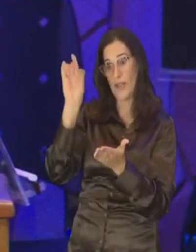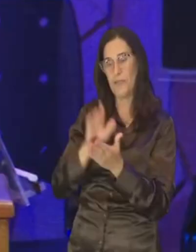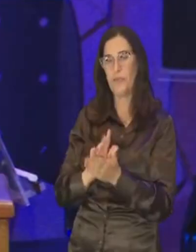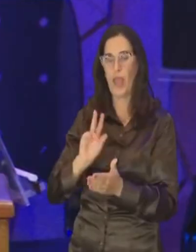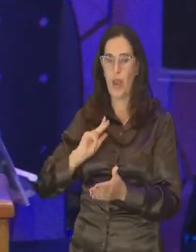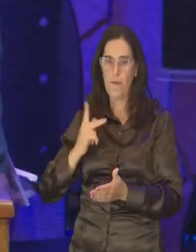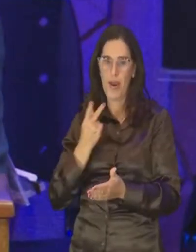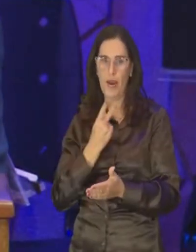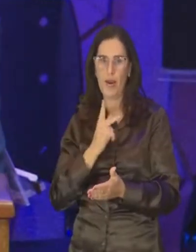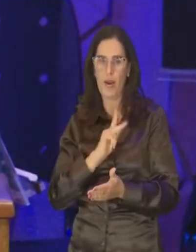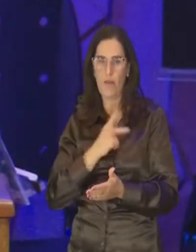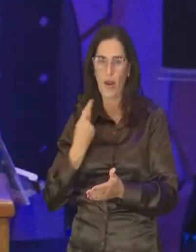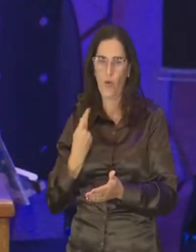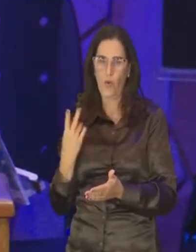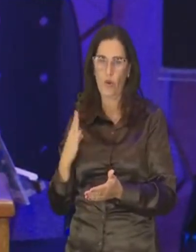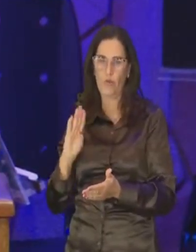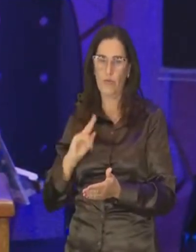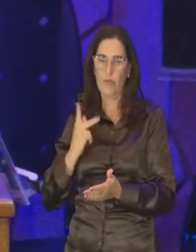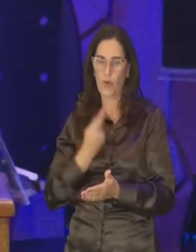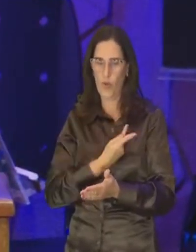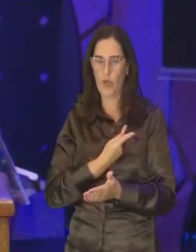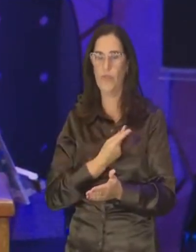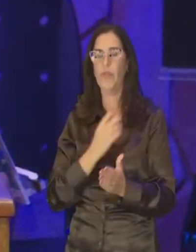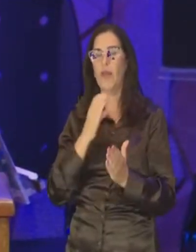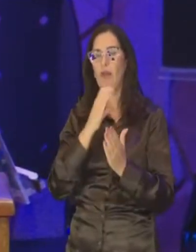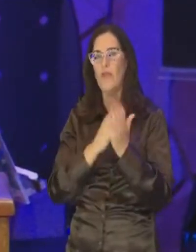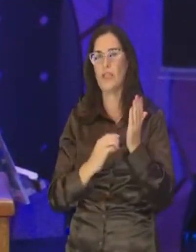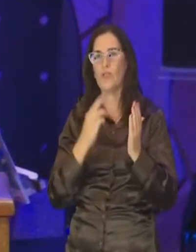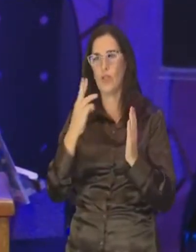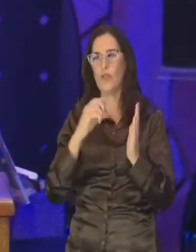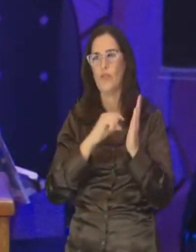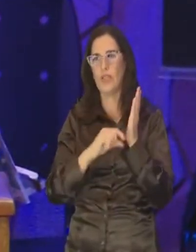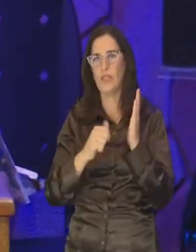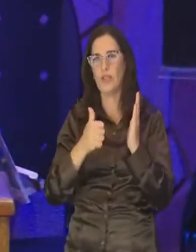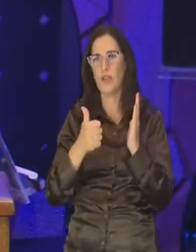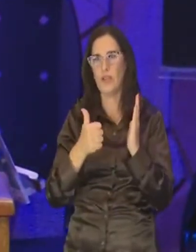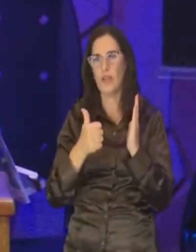Abacuque, capítulo 3, versos 17 e 18,